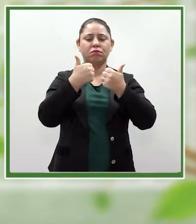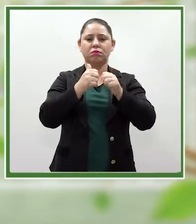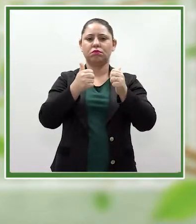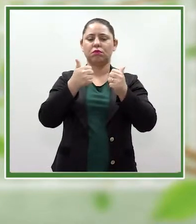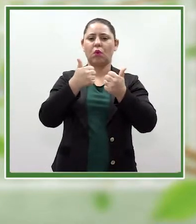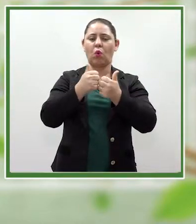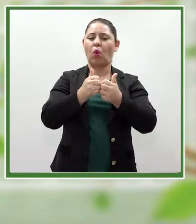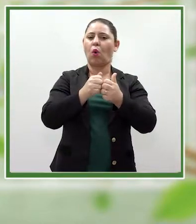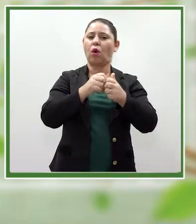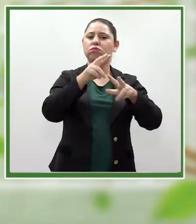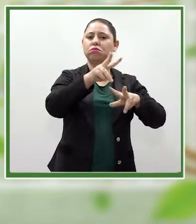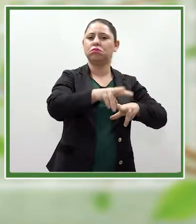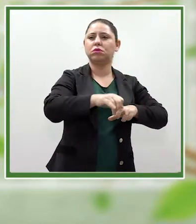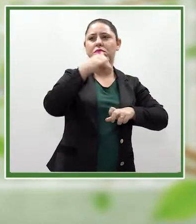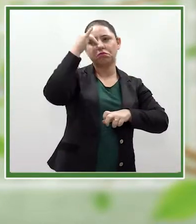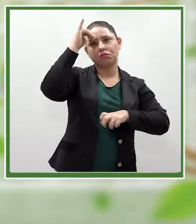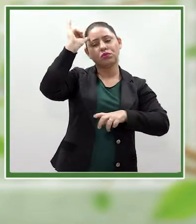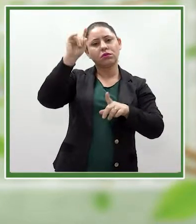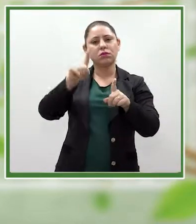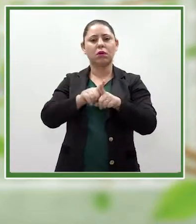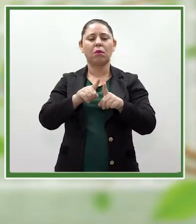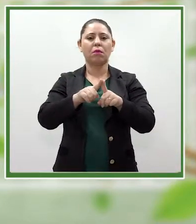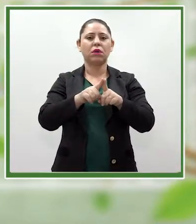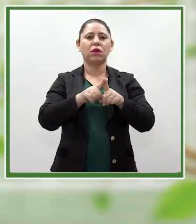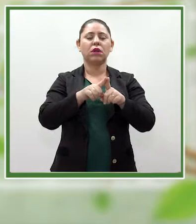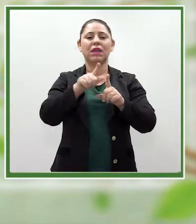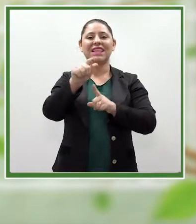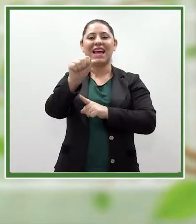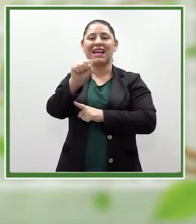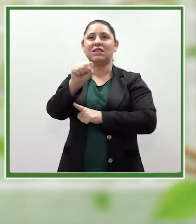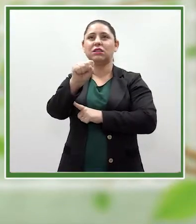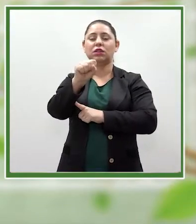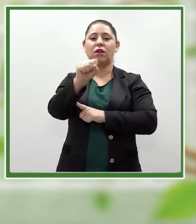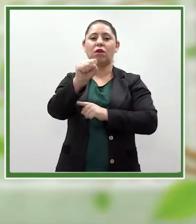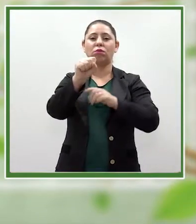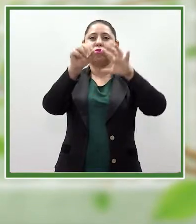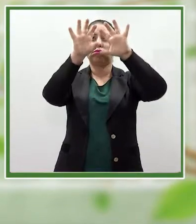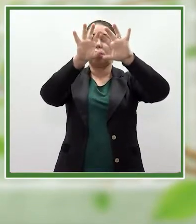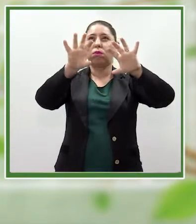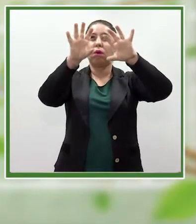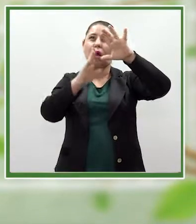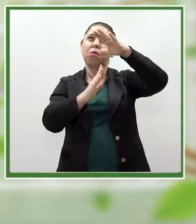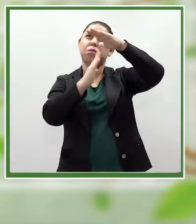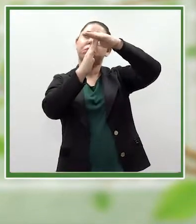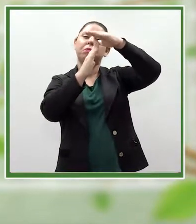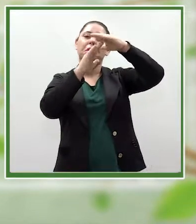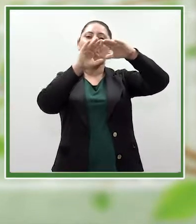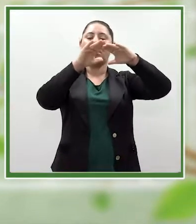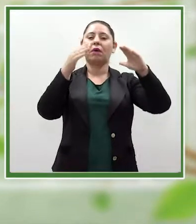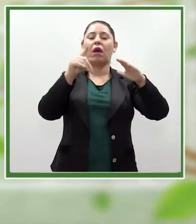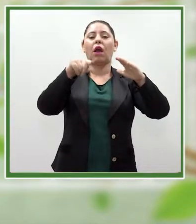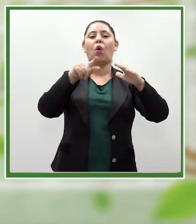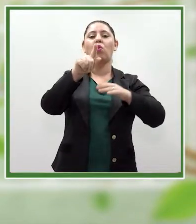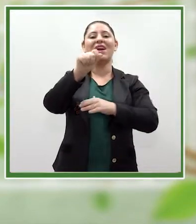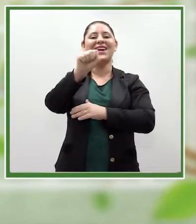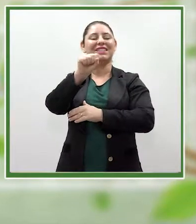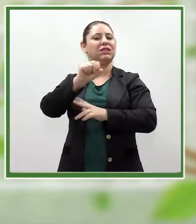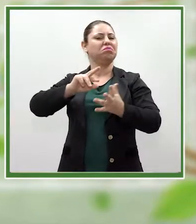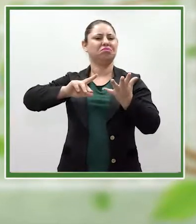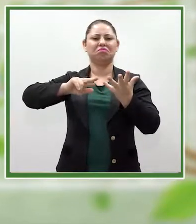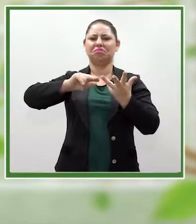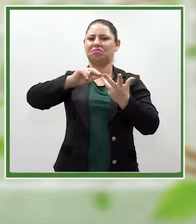no transporte ou seja na agropecuária, há a emissão de gases de efeito estufa. E esses gases,